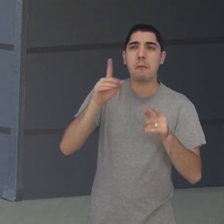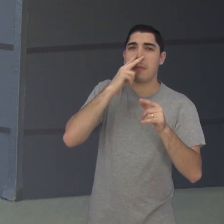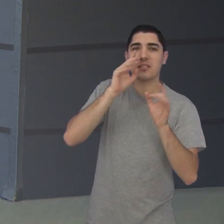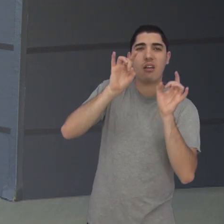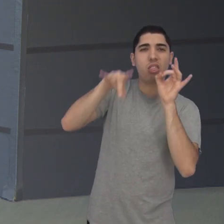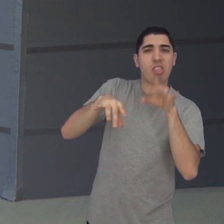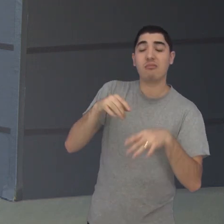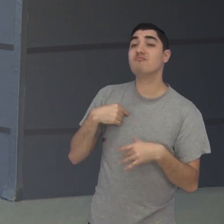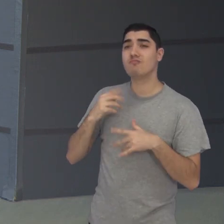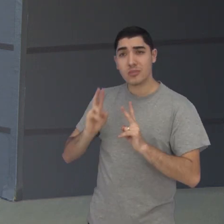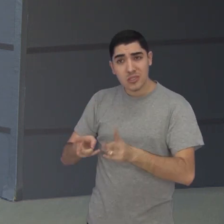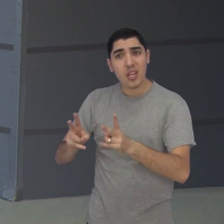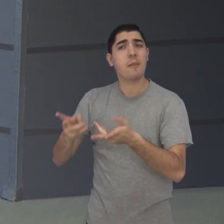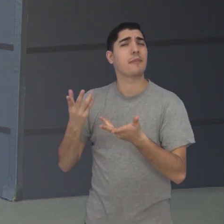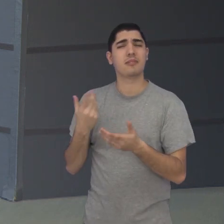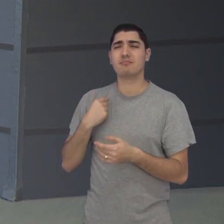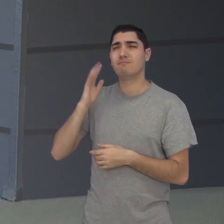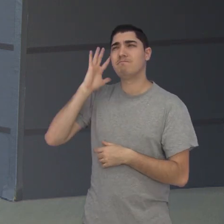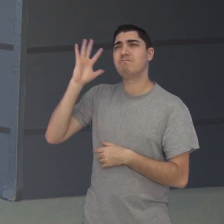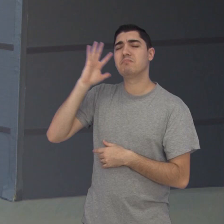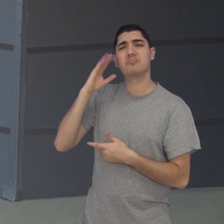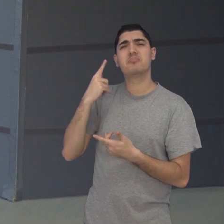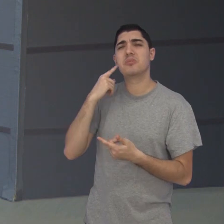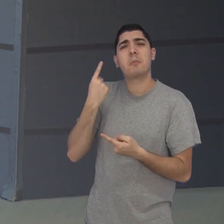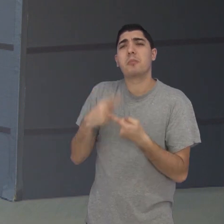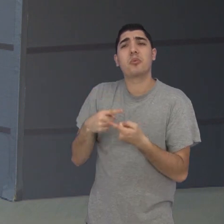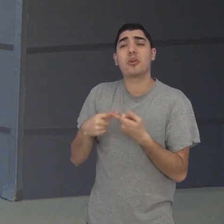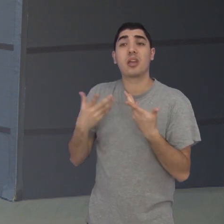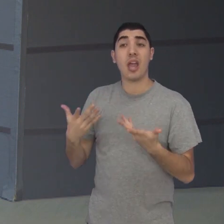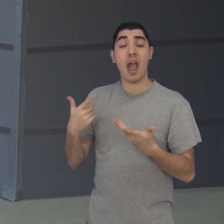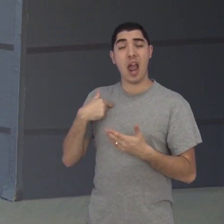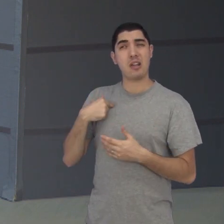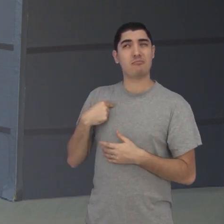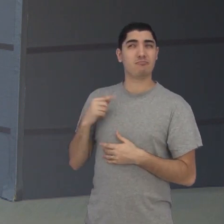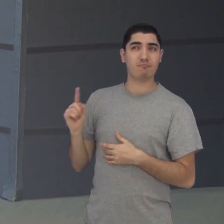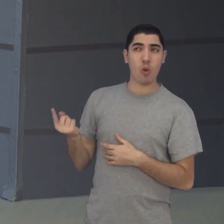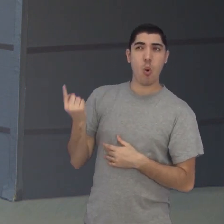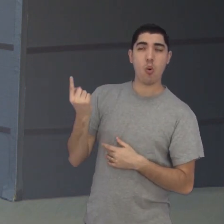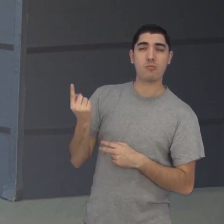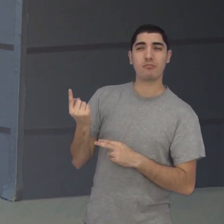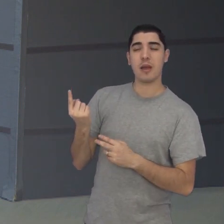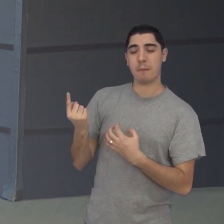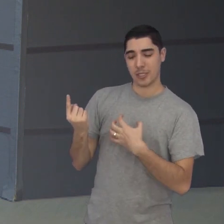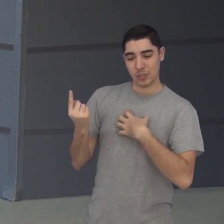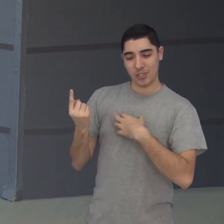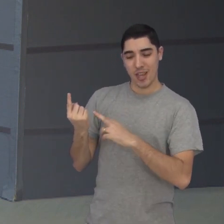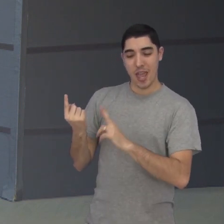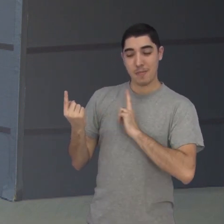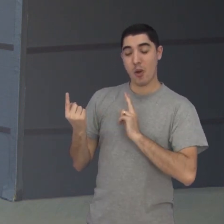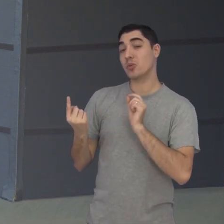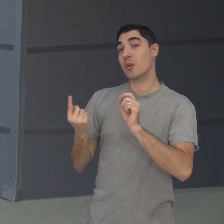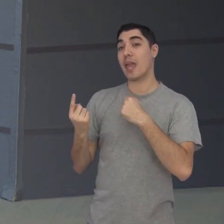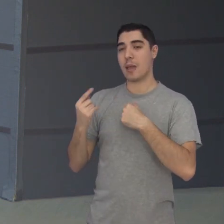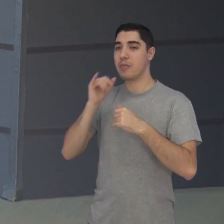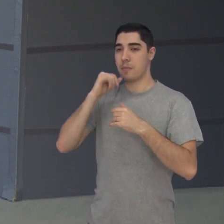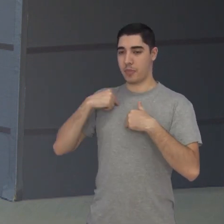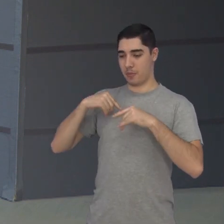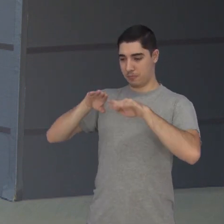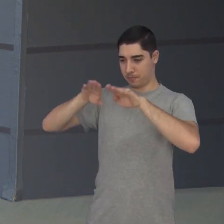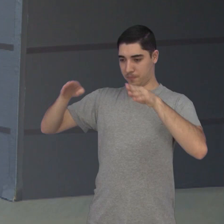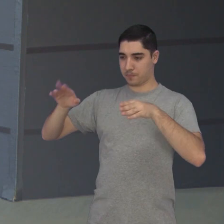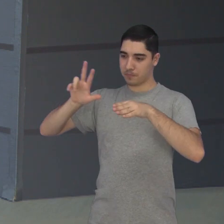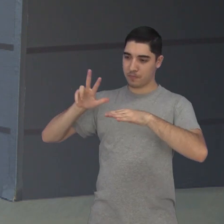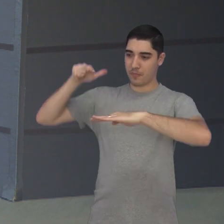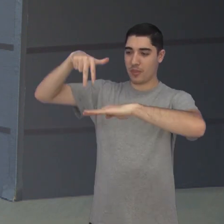vezes. E não encontro. A única coisa que me dá uma resposta é quando a gente está num palco ou recebe